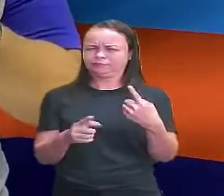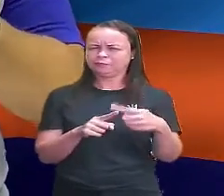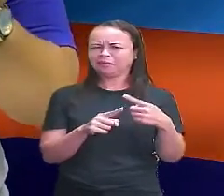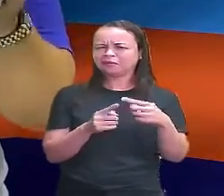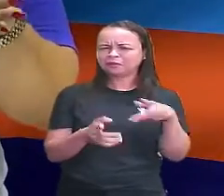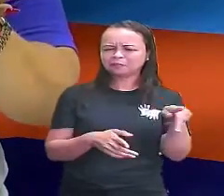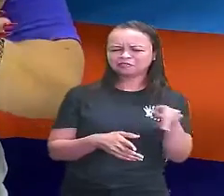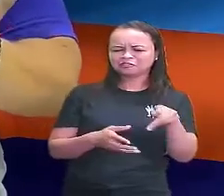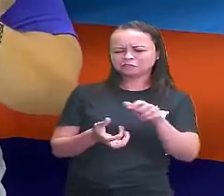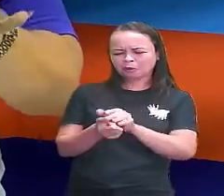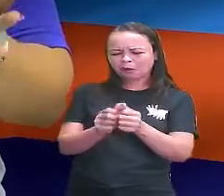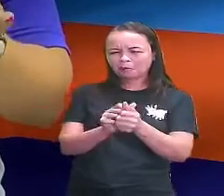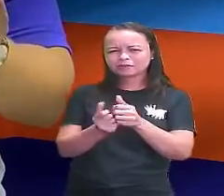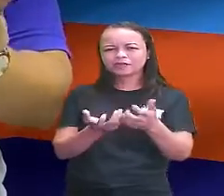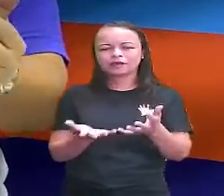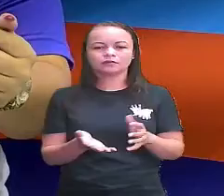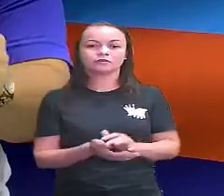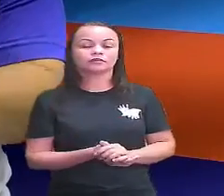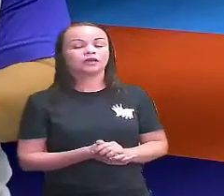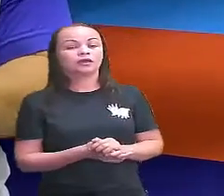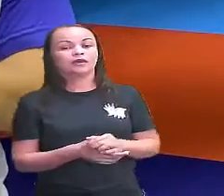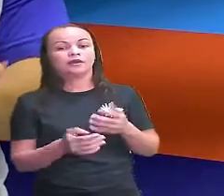quê? Porque, pra poder ficar